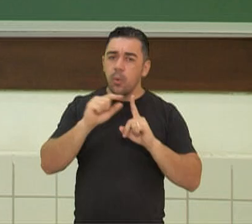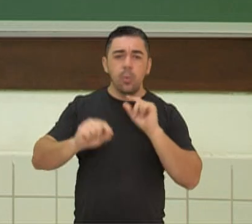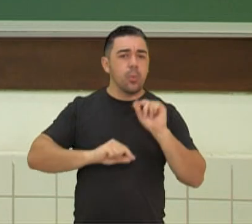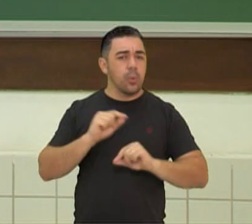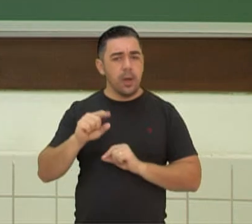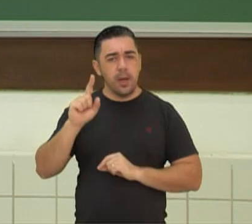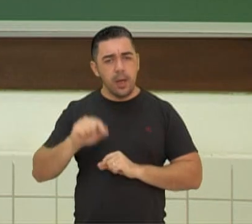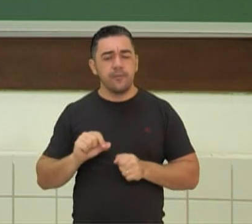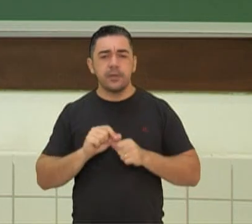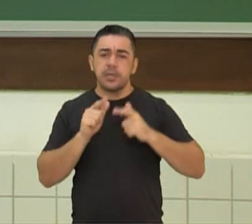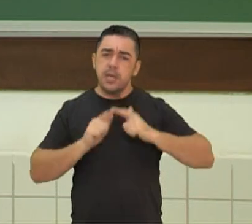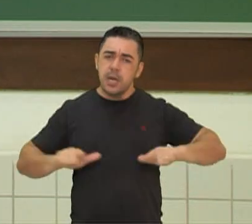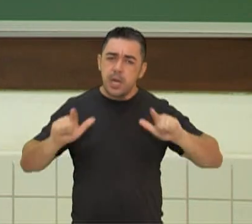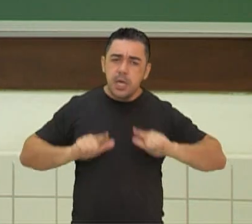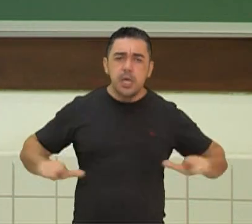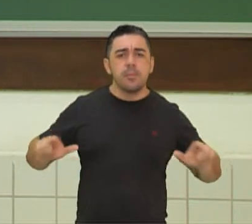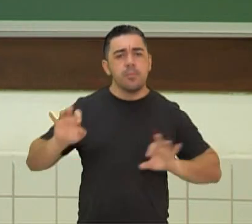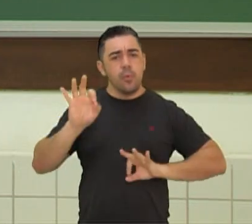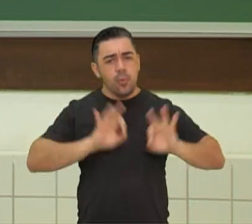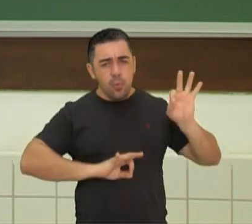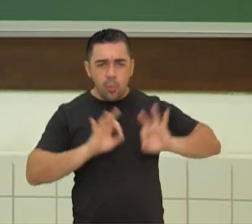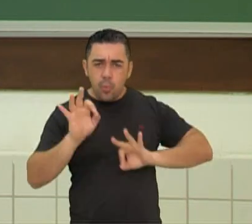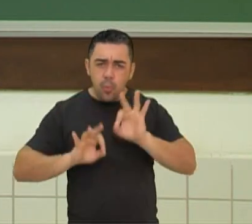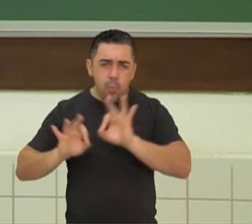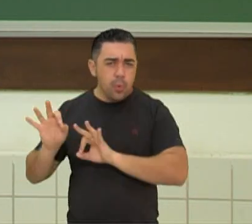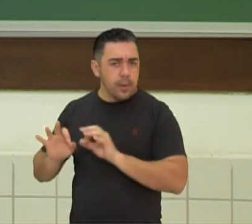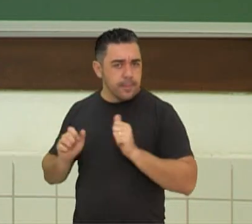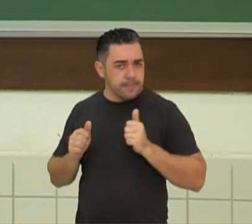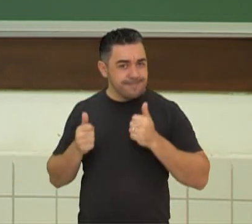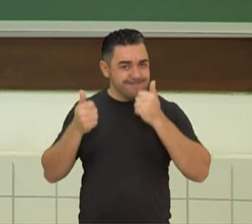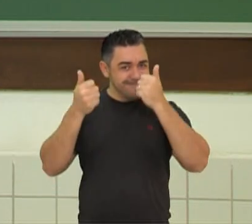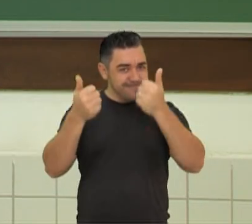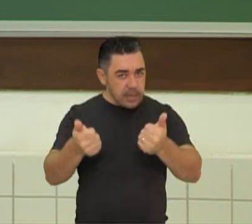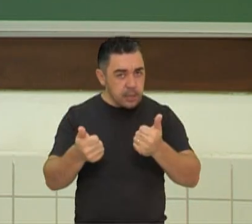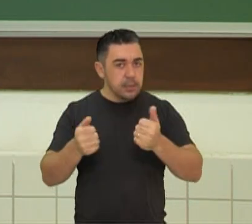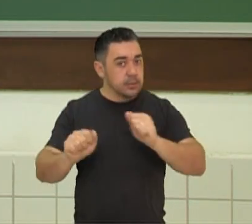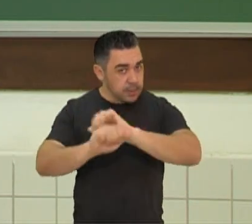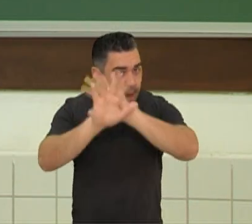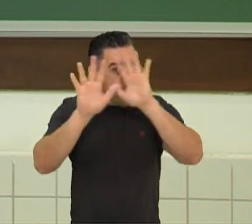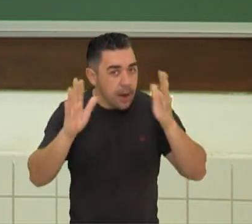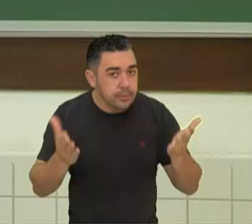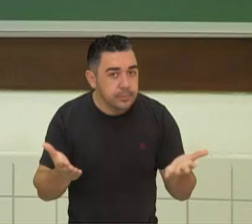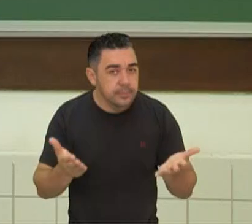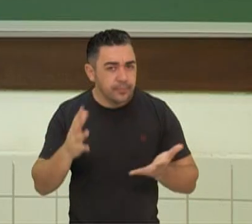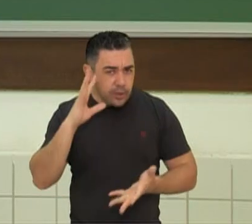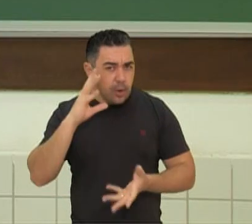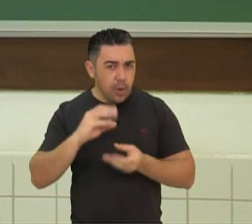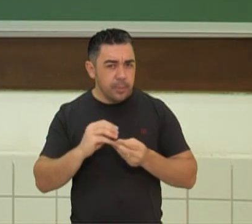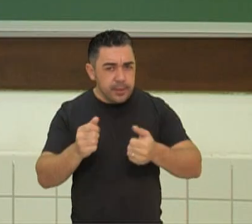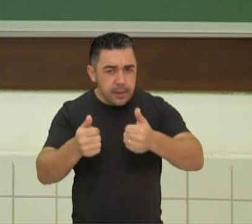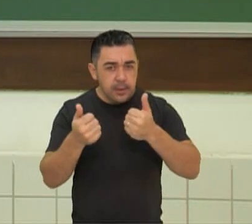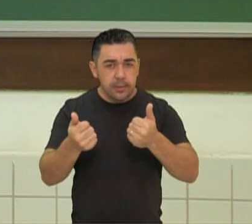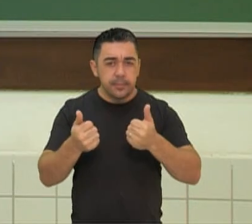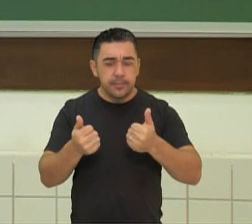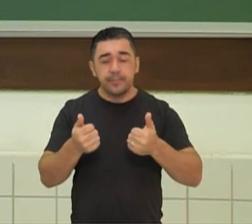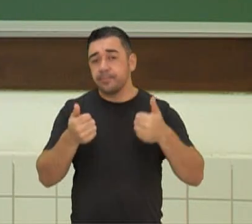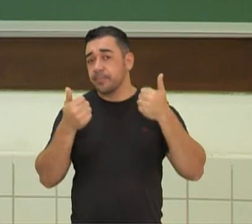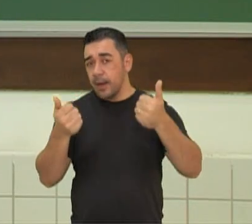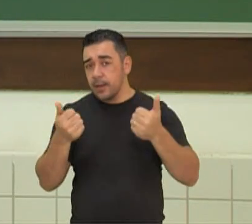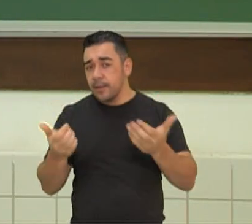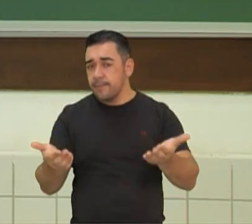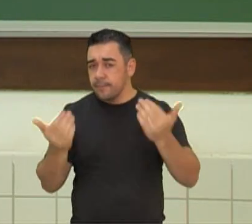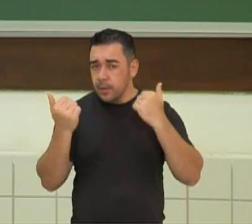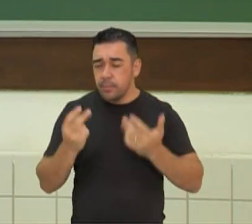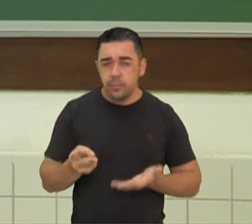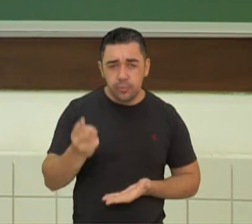De manter tudo organizado, tudo limpo, tudo bem? O professor foi claro até aqui? Vocês estão me entendendo? Então, beleza, turma,